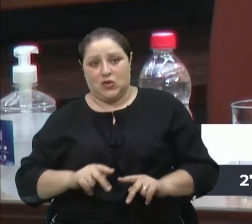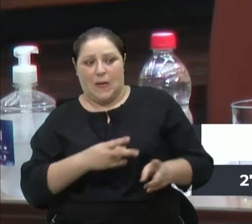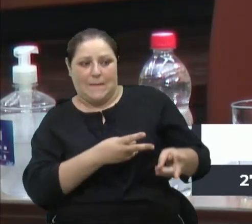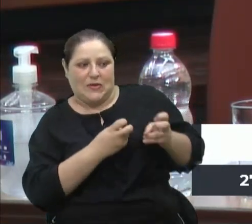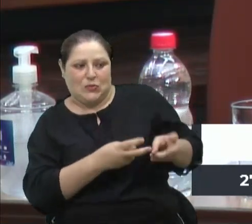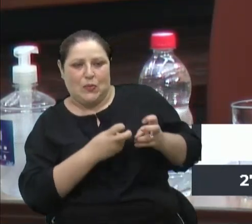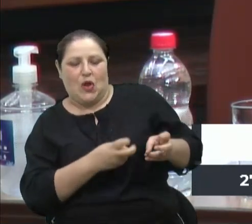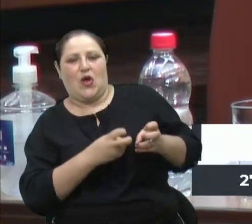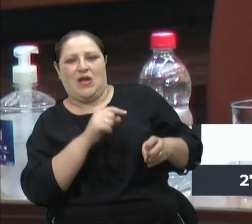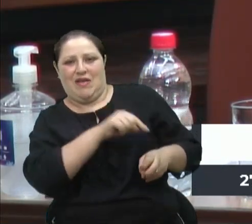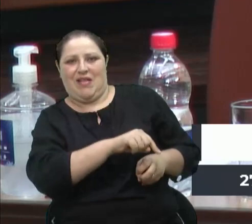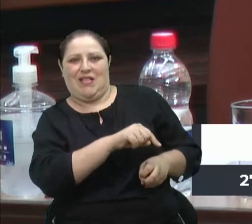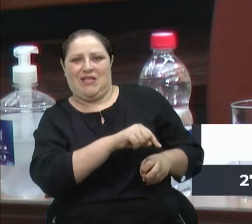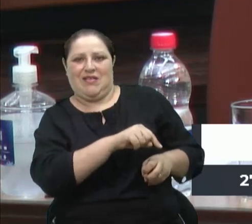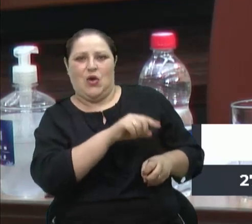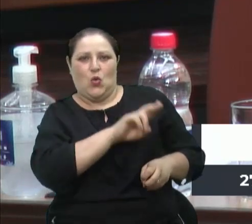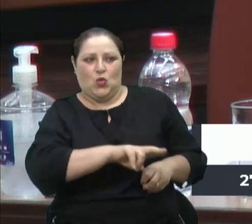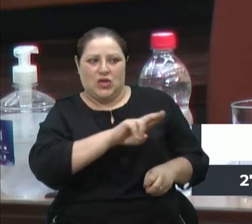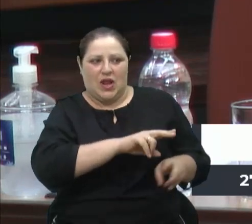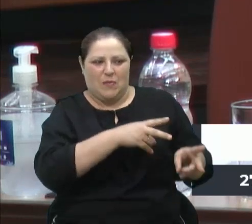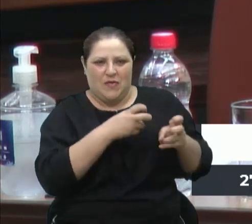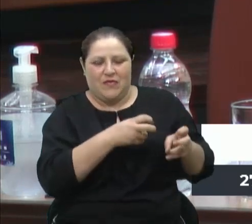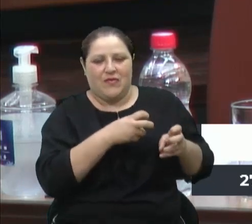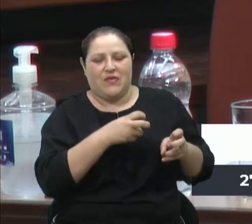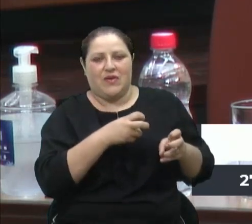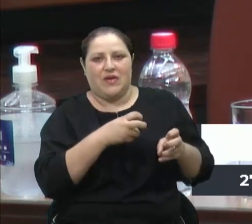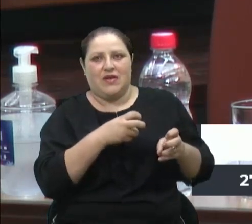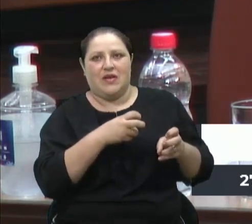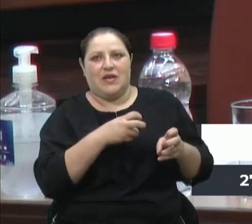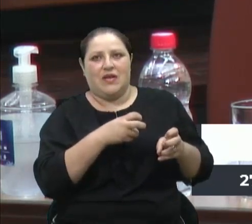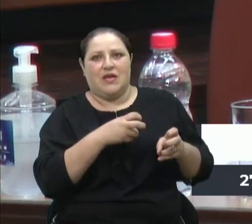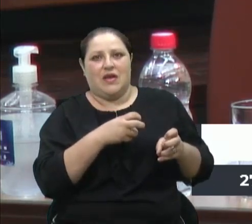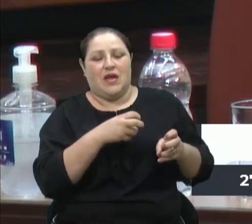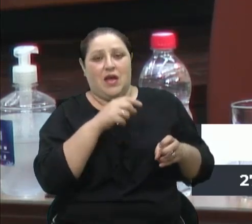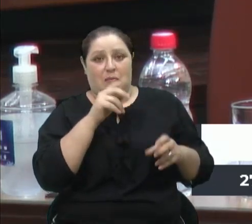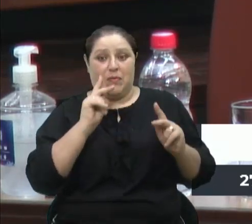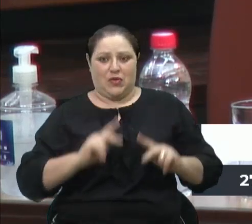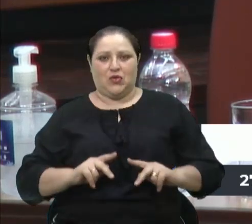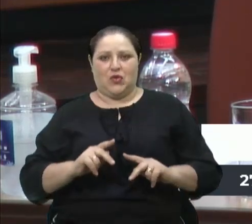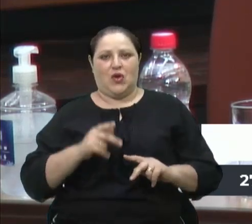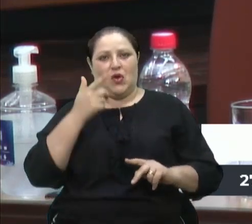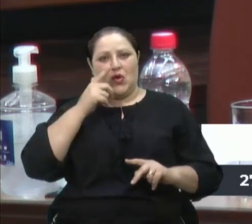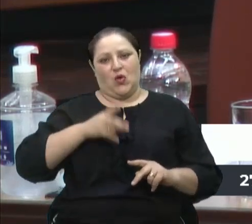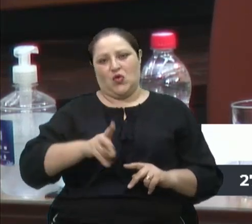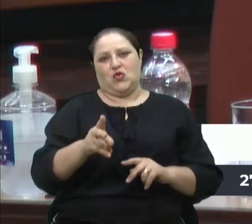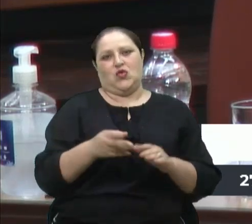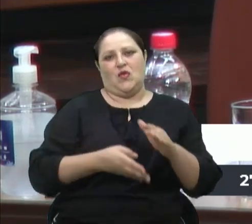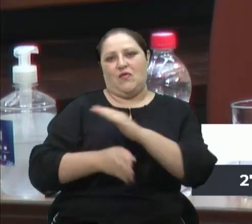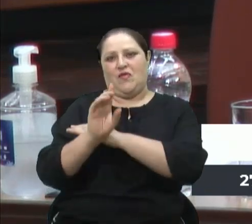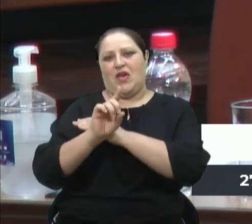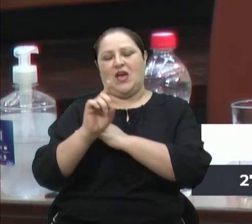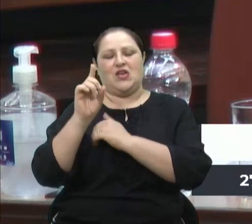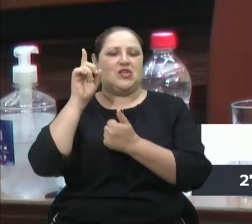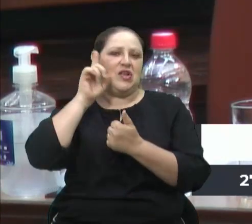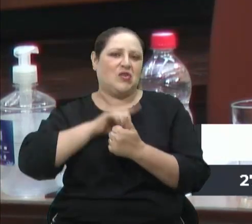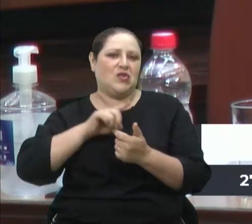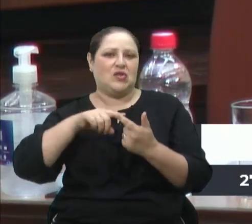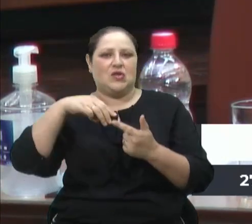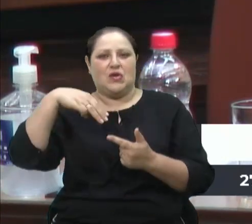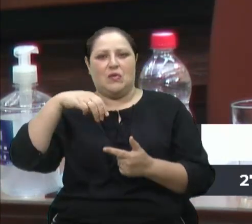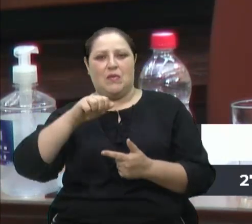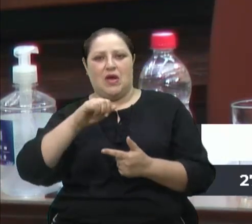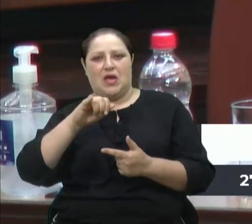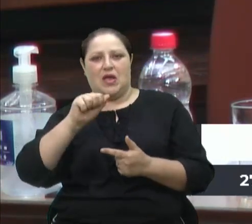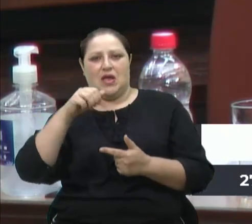de obra dessas pessoas, que conseguiram achar brechas, continuam viajando para os Estados Unidos, para Miami, para a Europa, enquanto